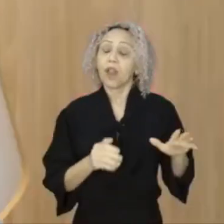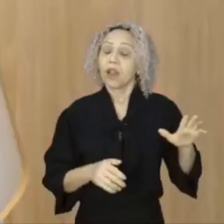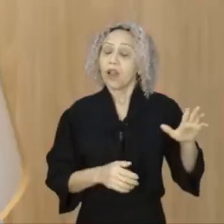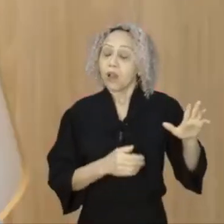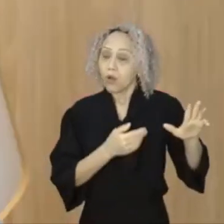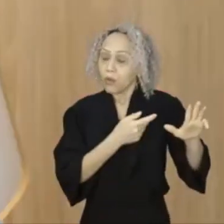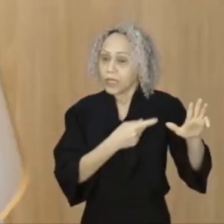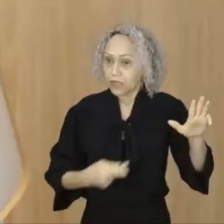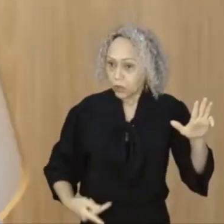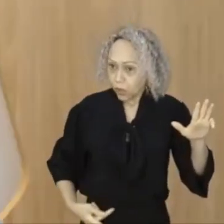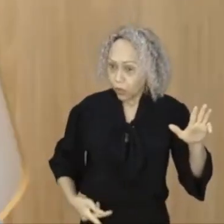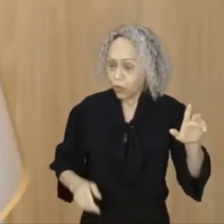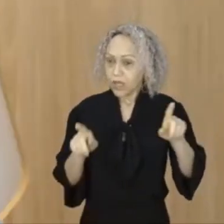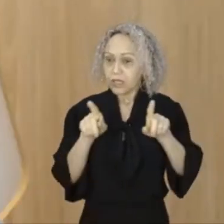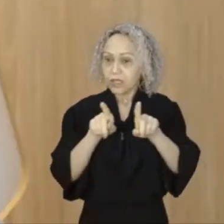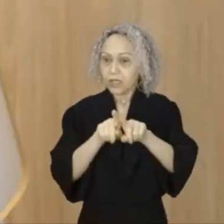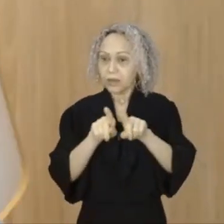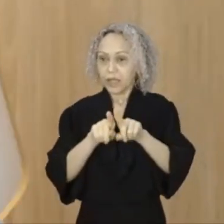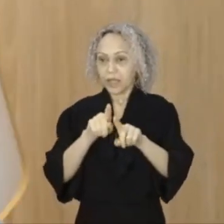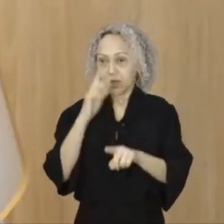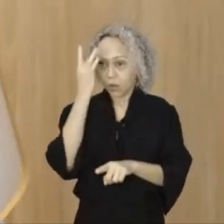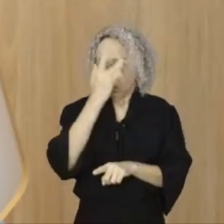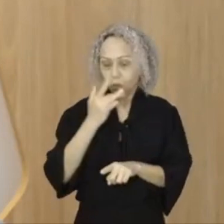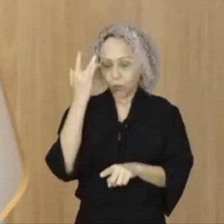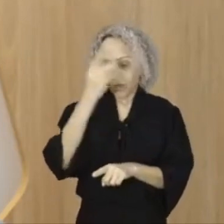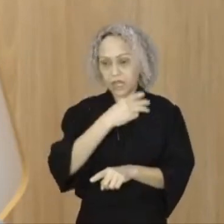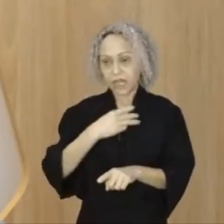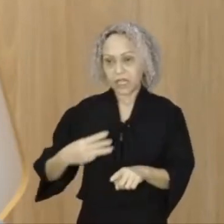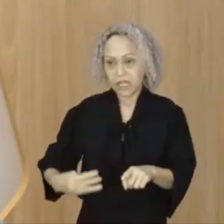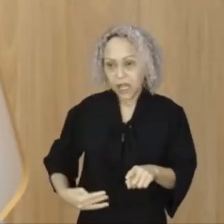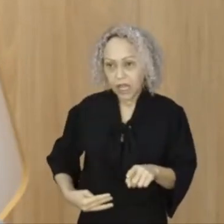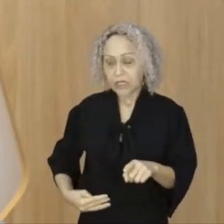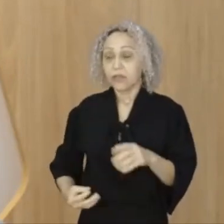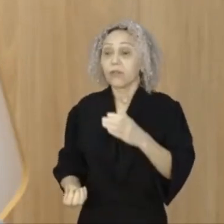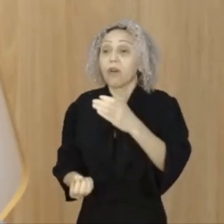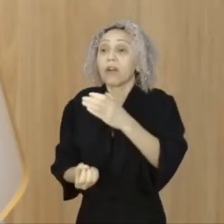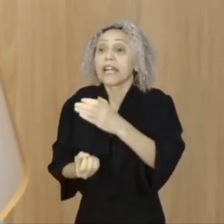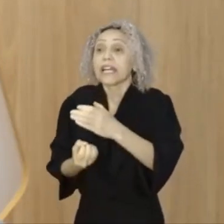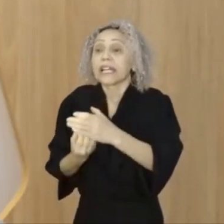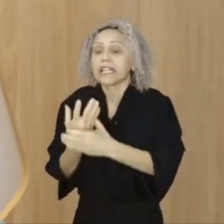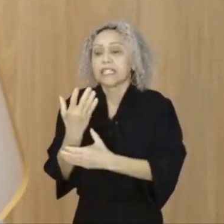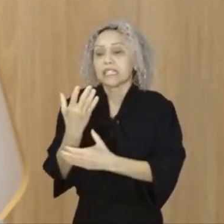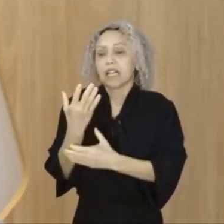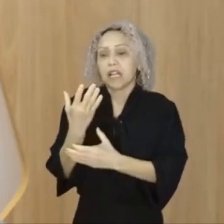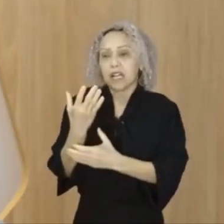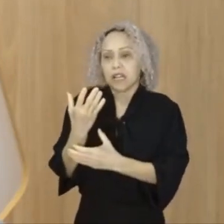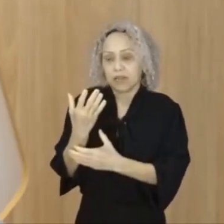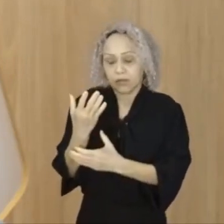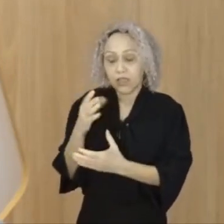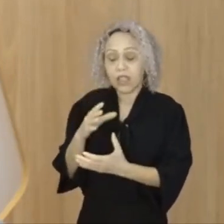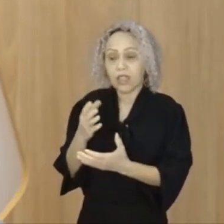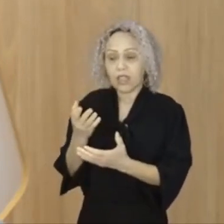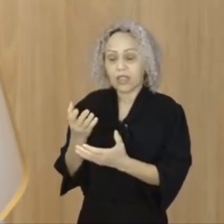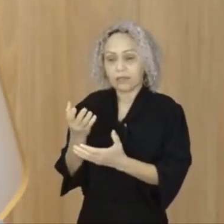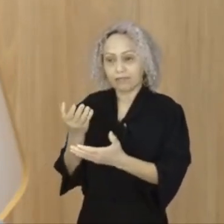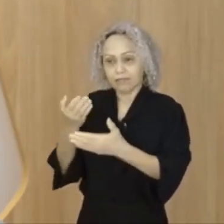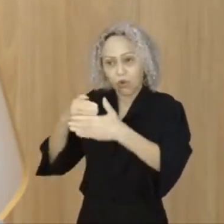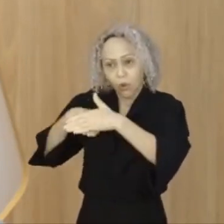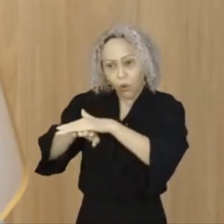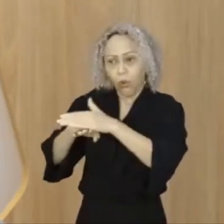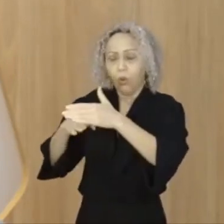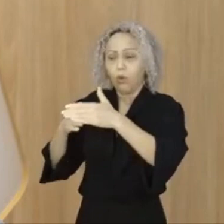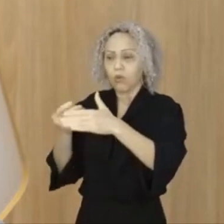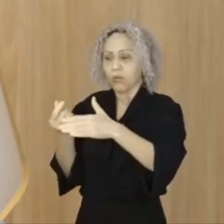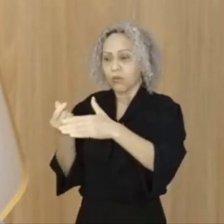colocar 40 bilhões por ano, eternos, corrigido pelo IPCA, porque como os governadores não vão ter mais um